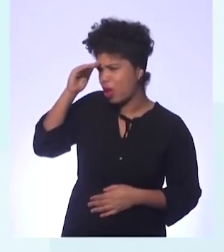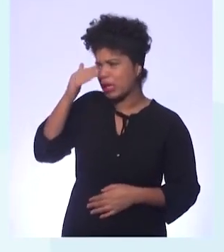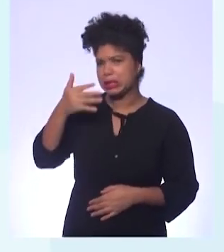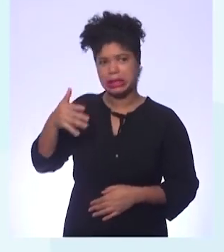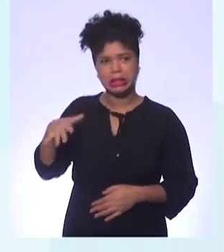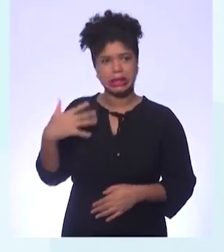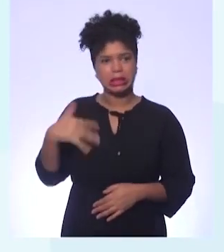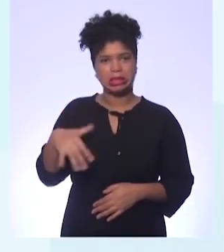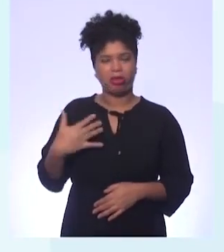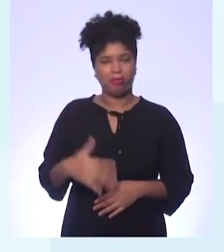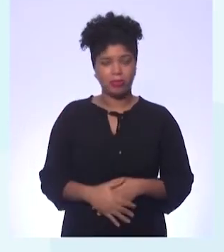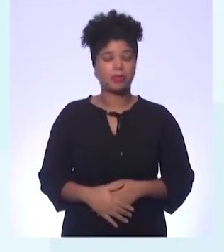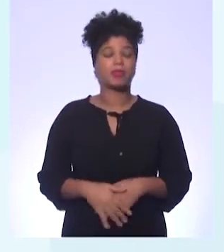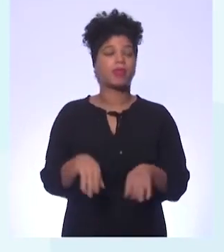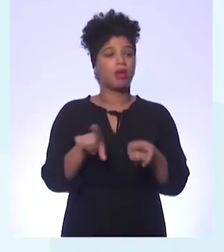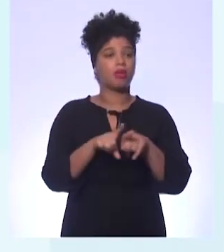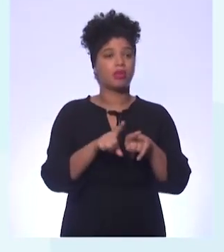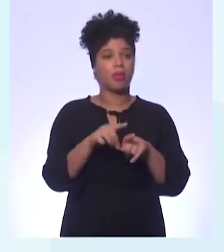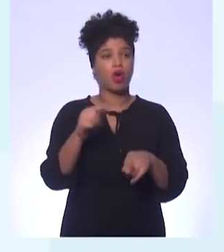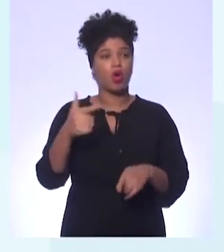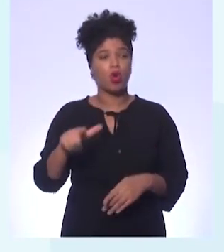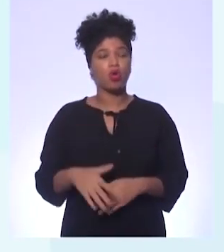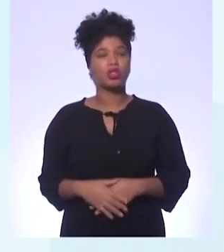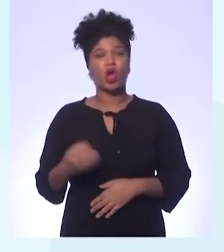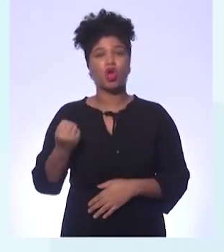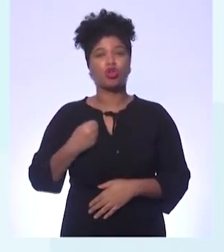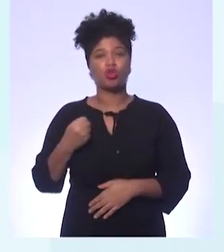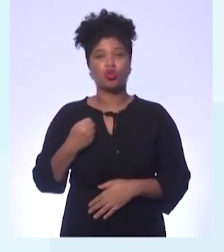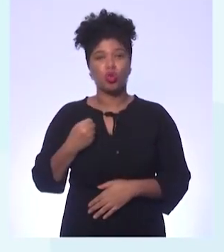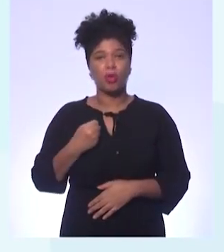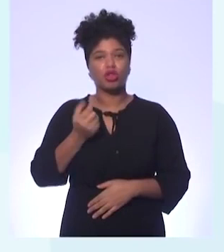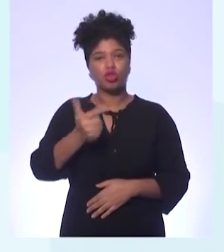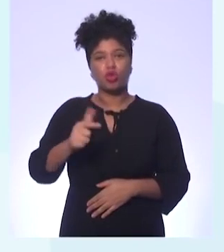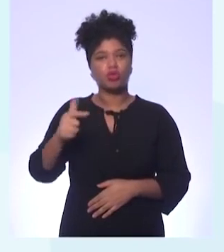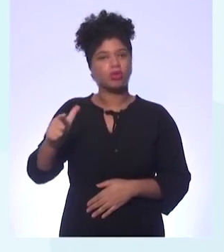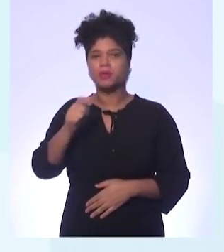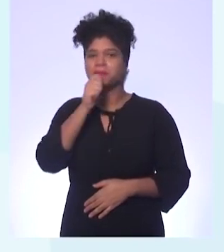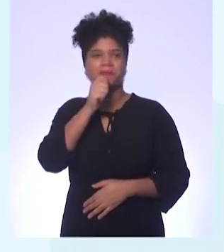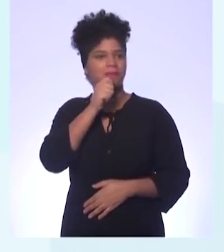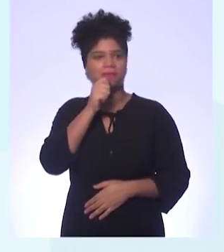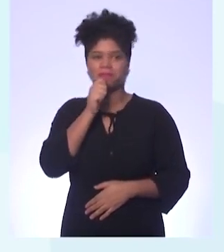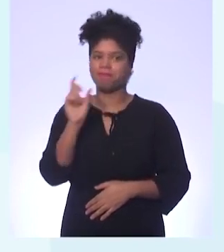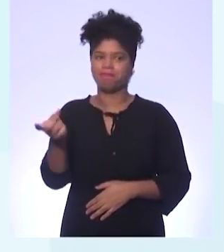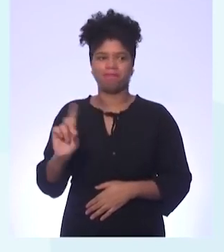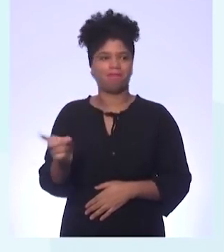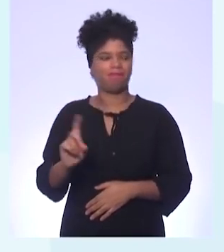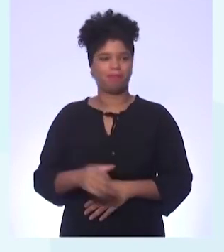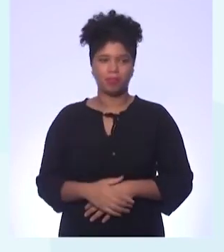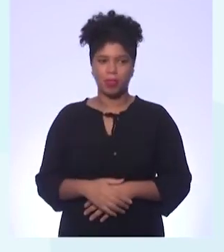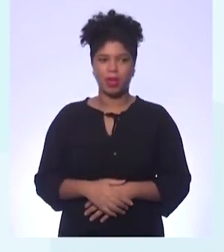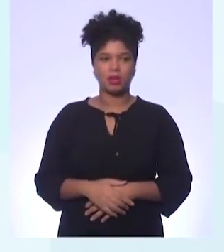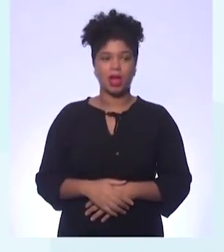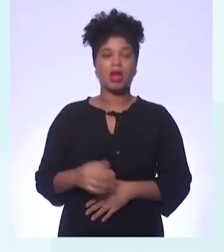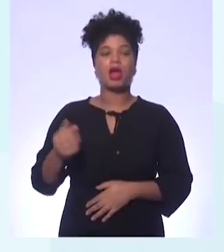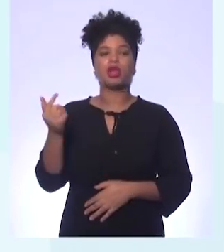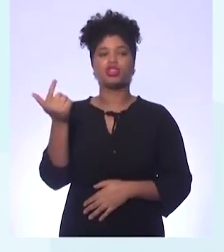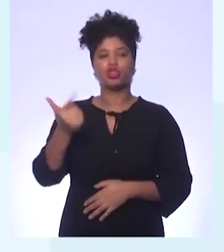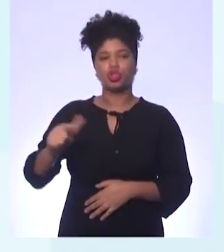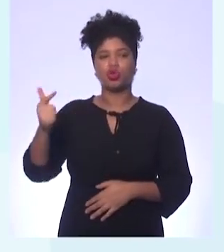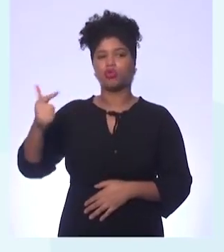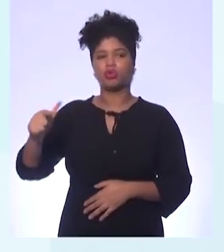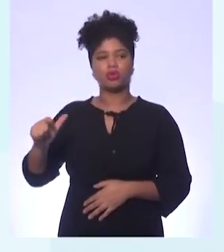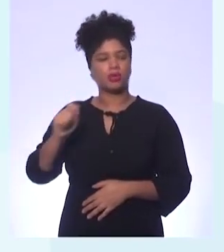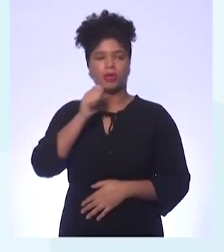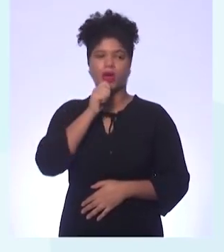e não periódico, ou seja, não tem nenhum número que fica sendo repetido. Então, é um número com vírgula que não tem fim e que não repete